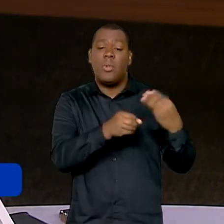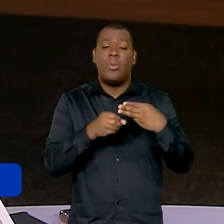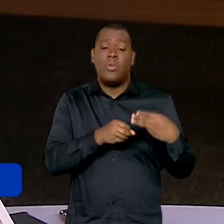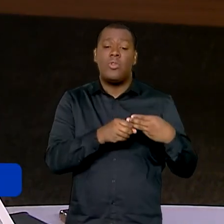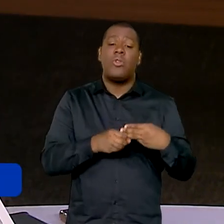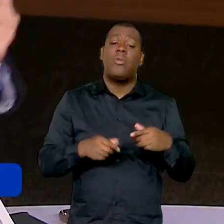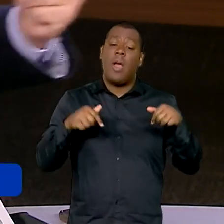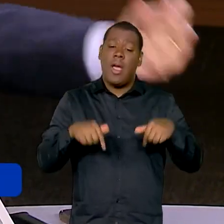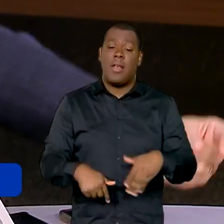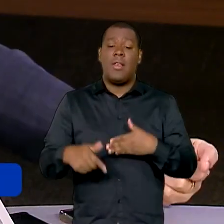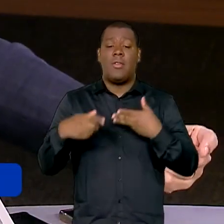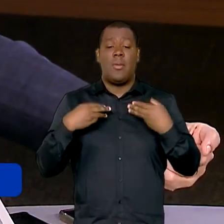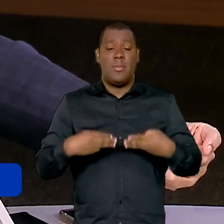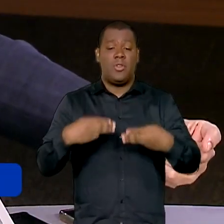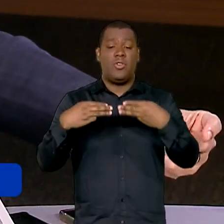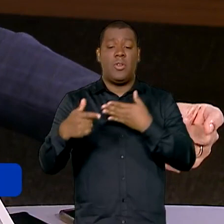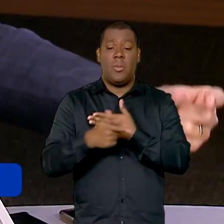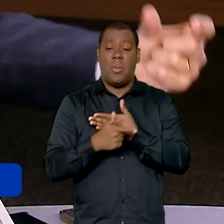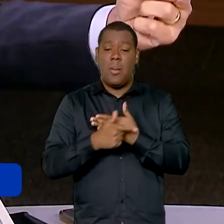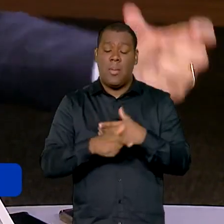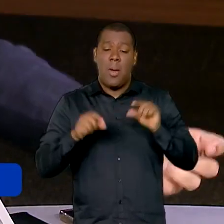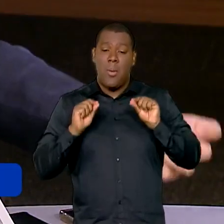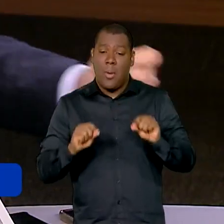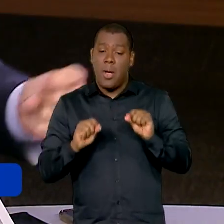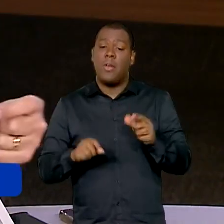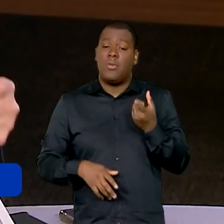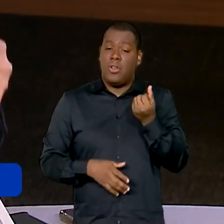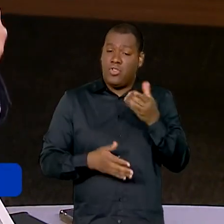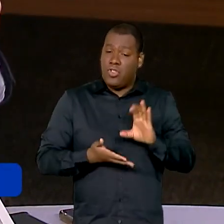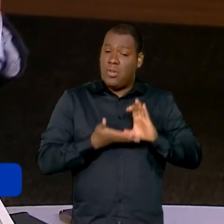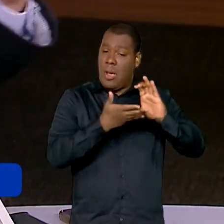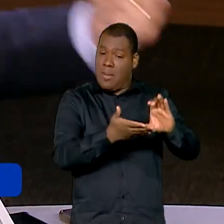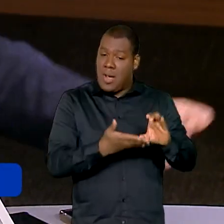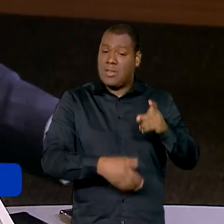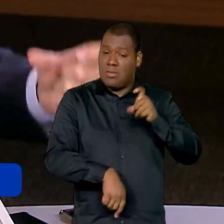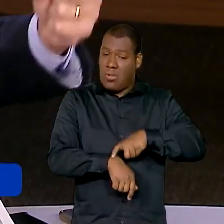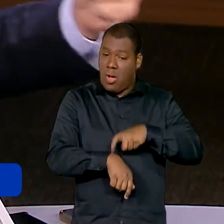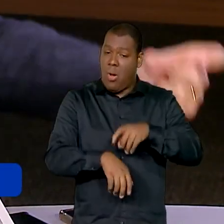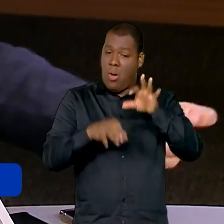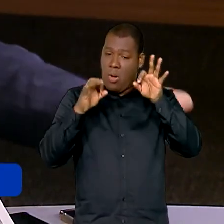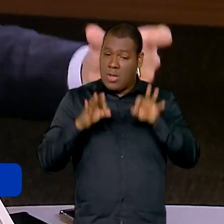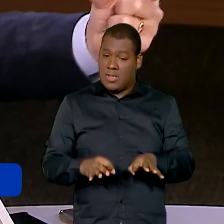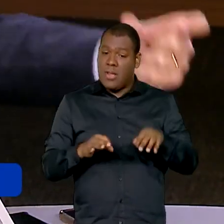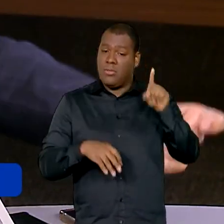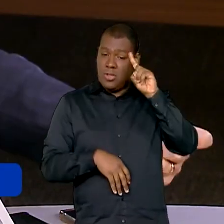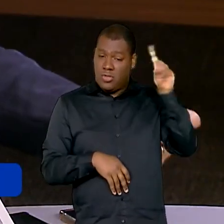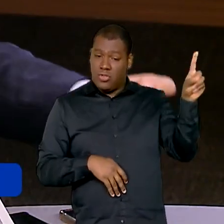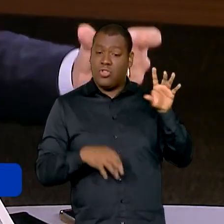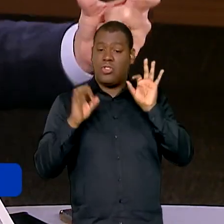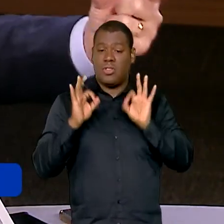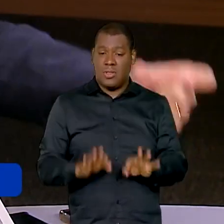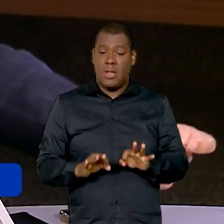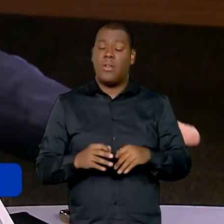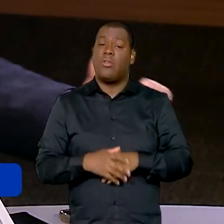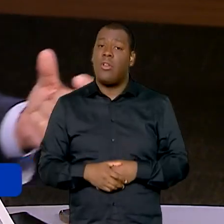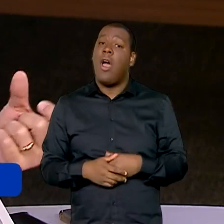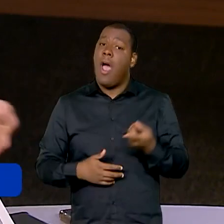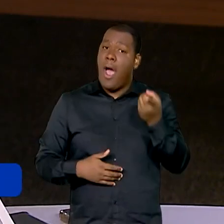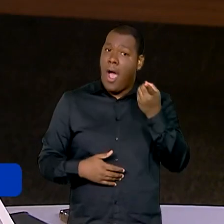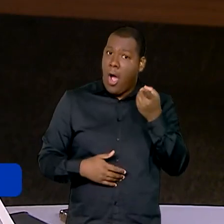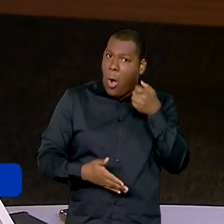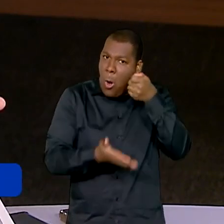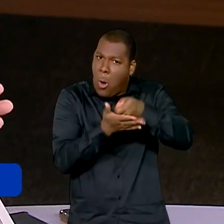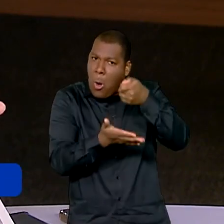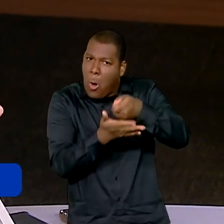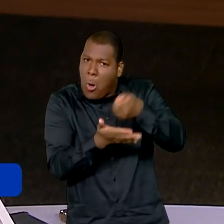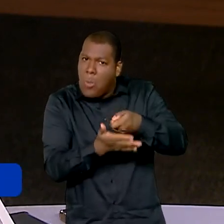nosso papel é garantir o repasse no tempo certo e monitorar e acompanhar esse andamento que o município está